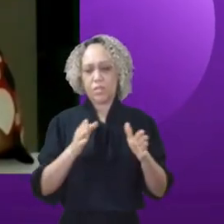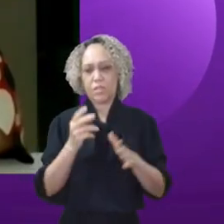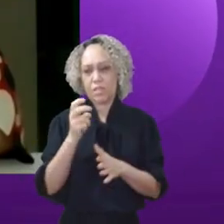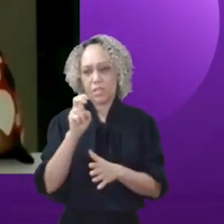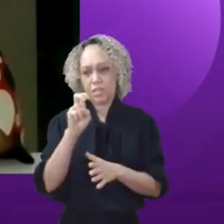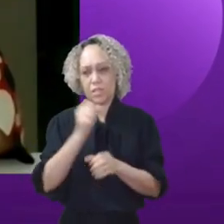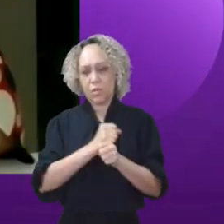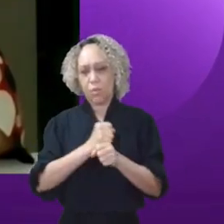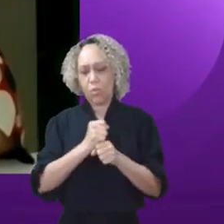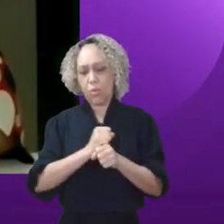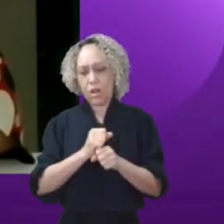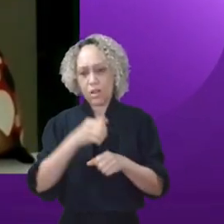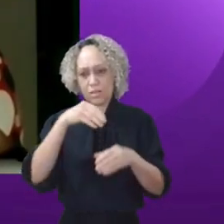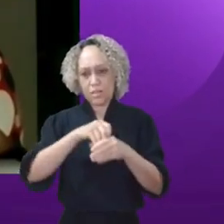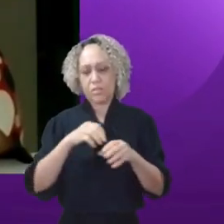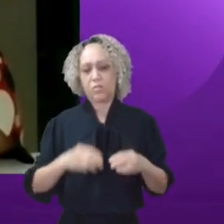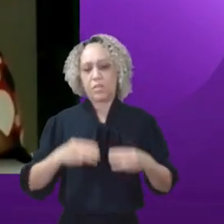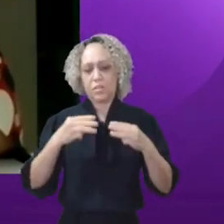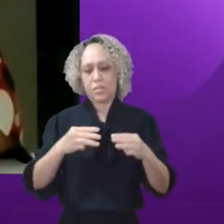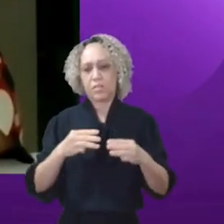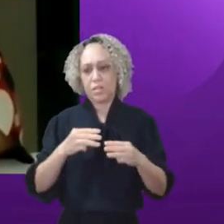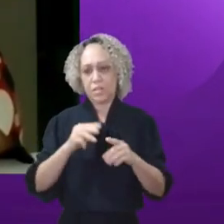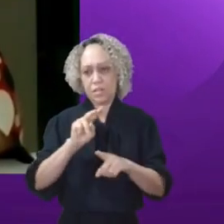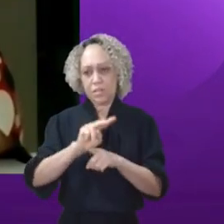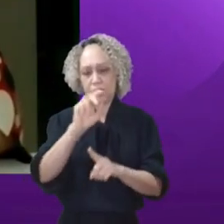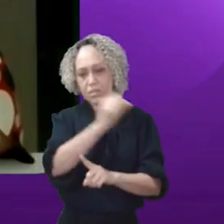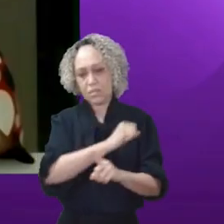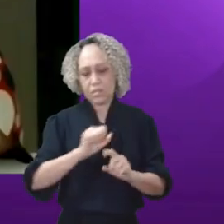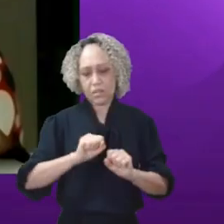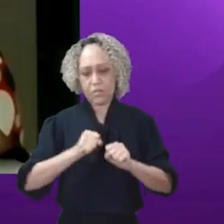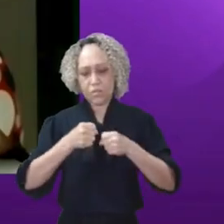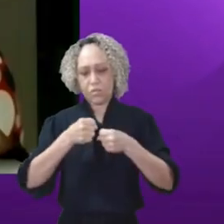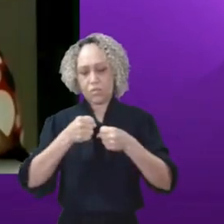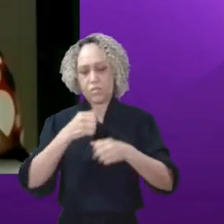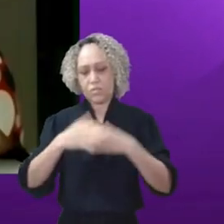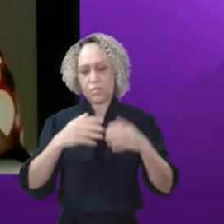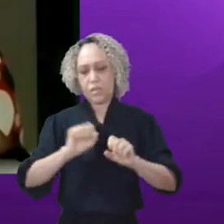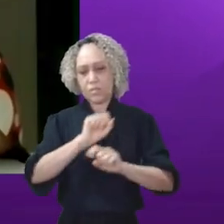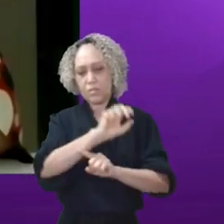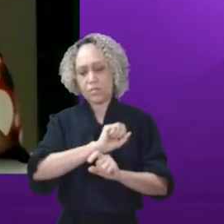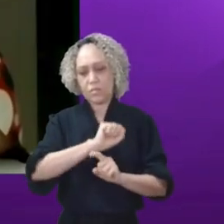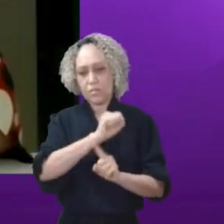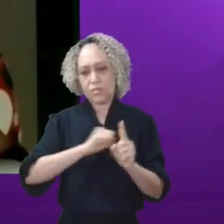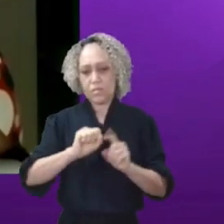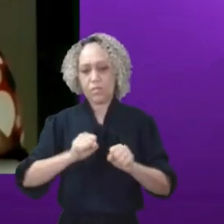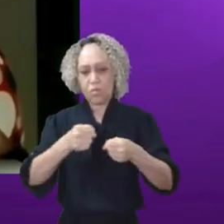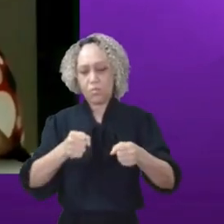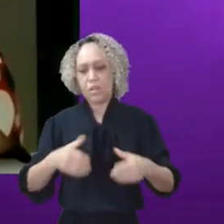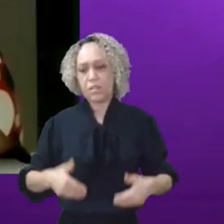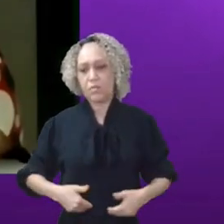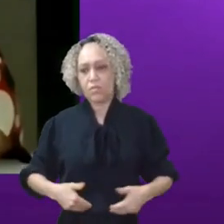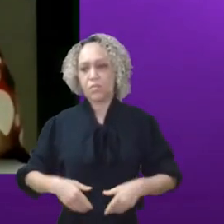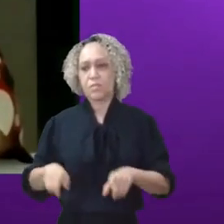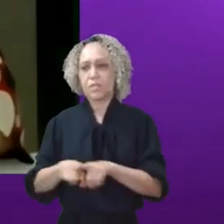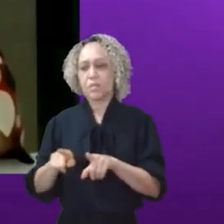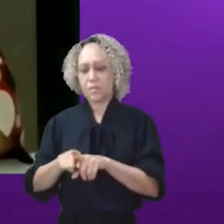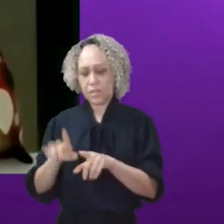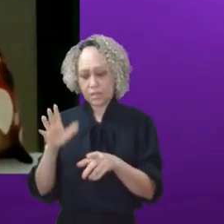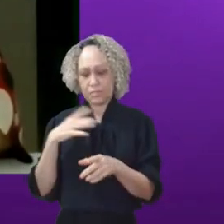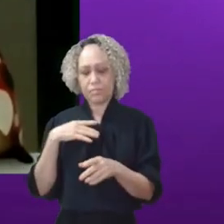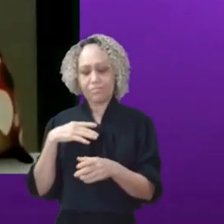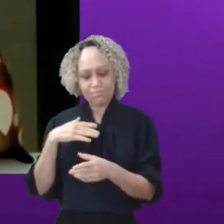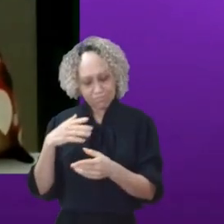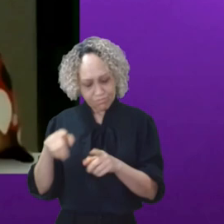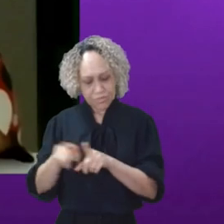Fome, coordenando a implantação do Sistema Único de Assistência Social no Brasil, segurança alimentar e